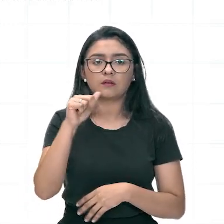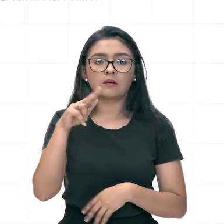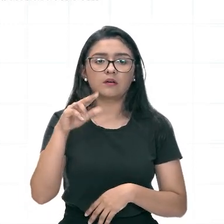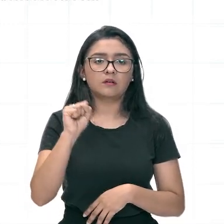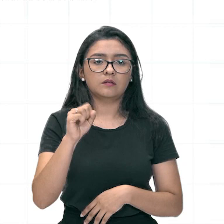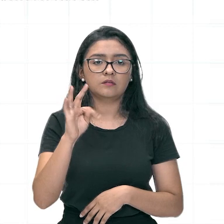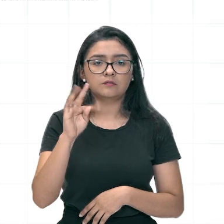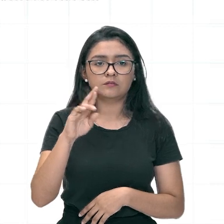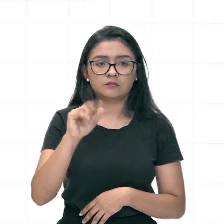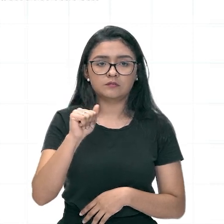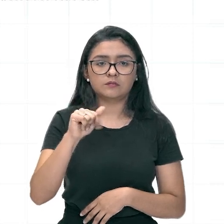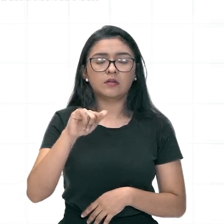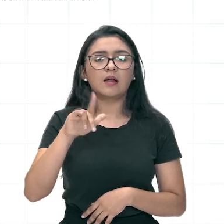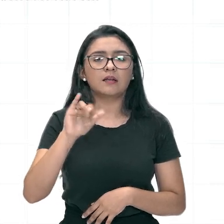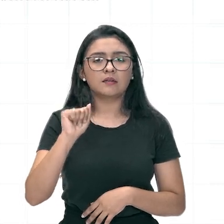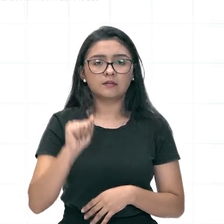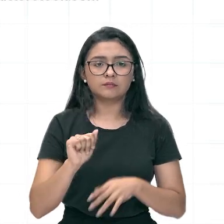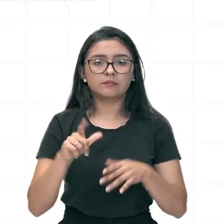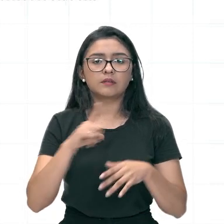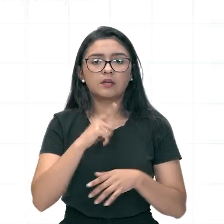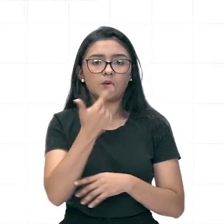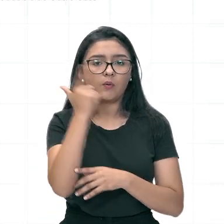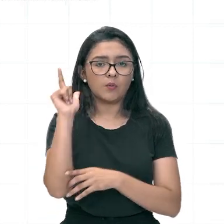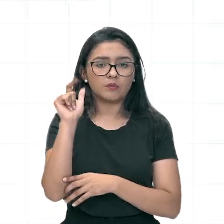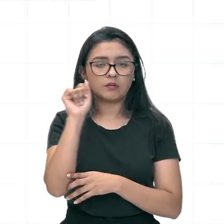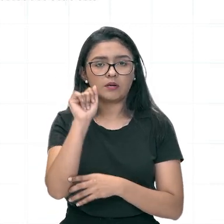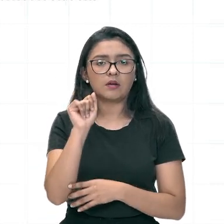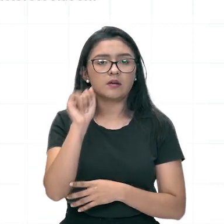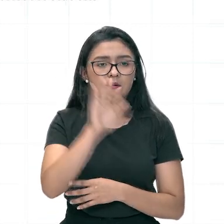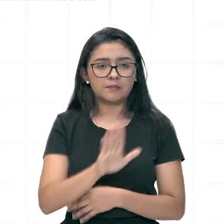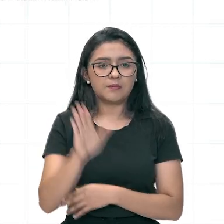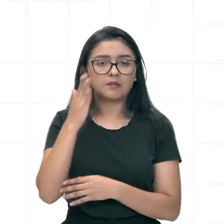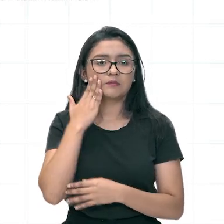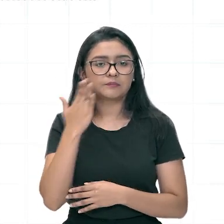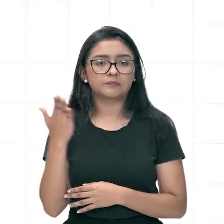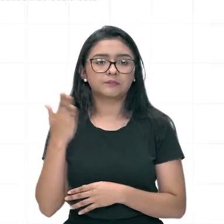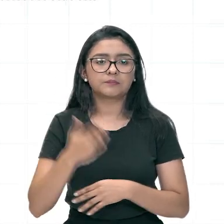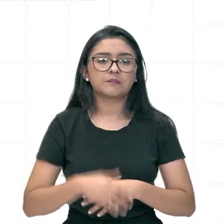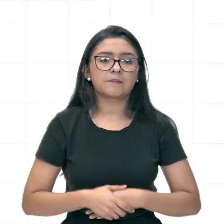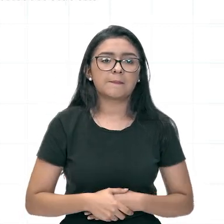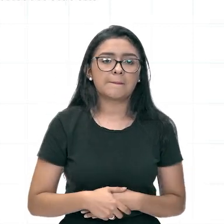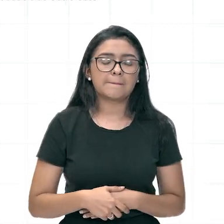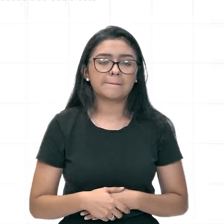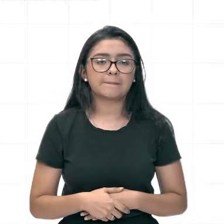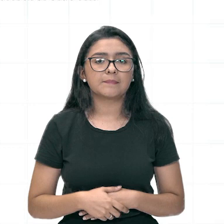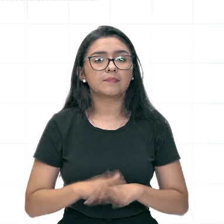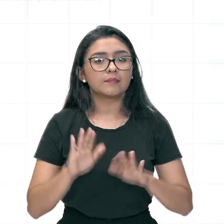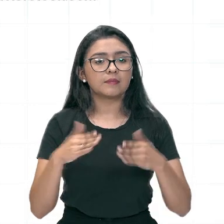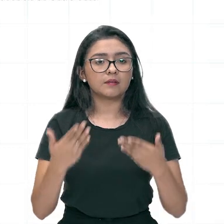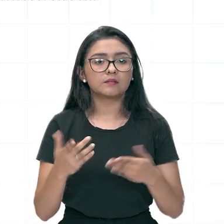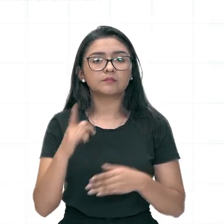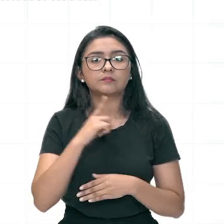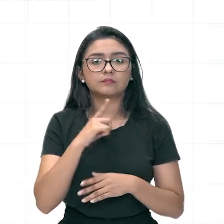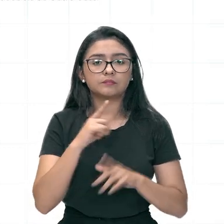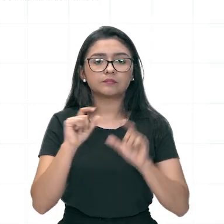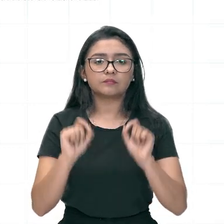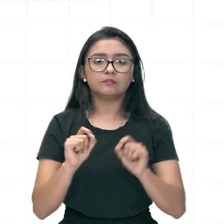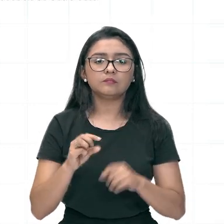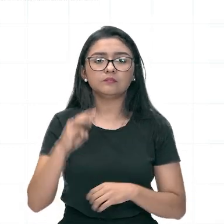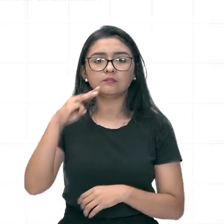Nova Guiné. E aí a gente tem uma outra imagem de um outro mamífero. E agora, a gente está observando